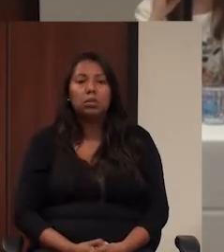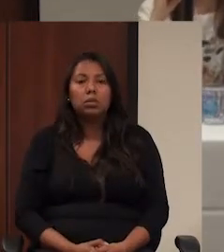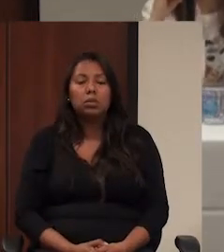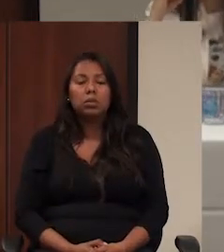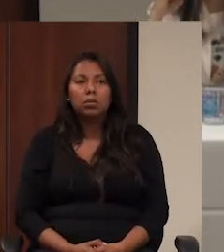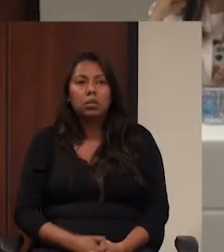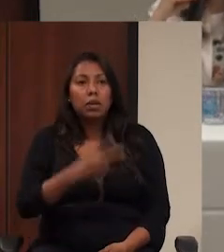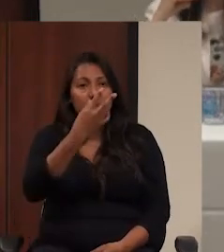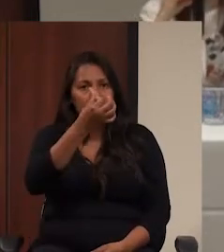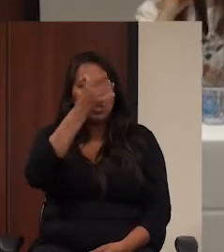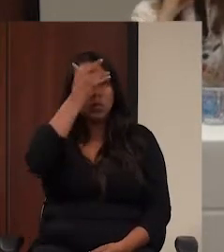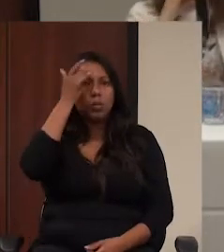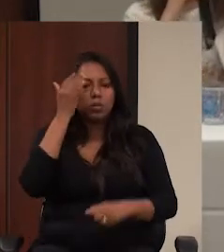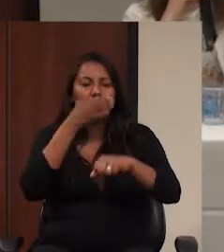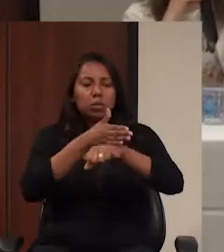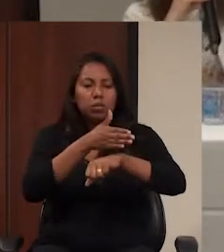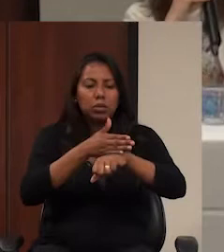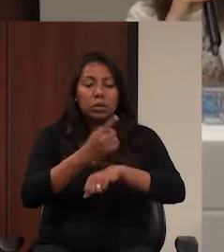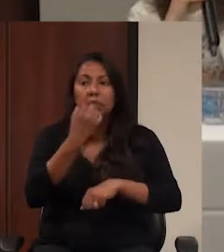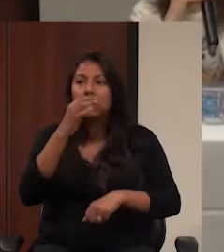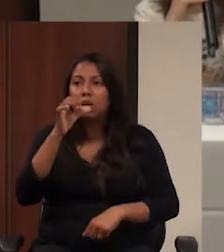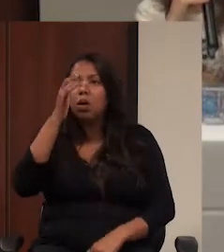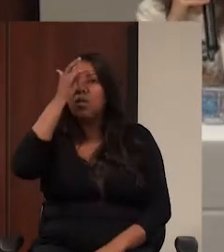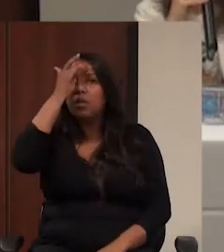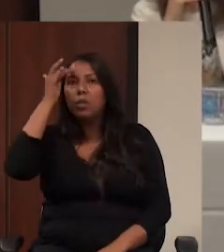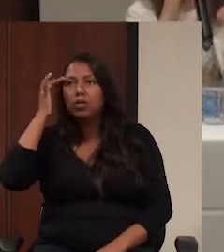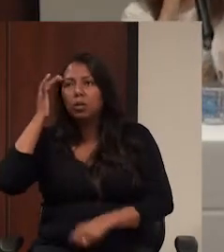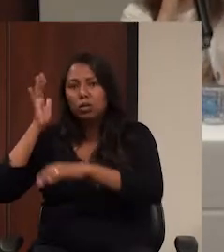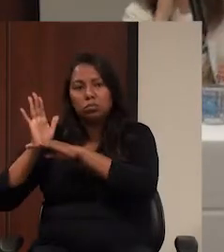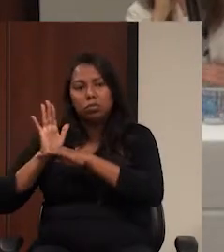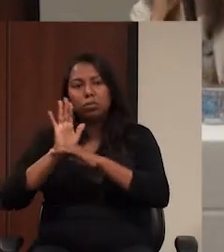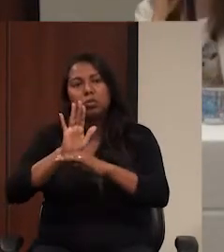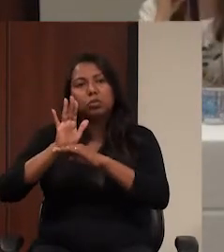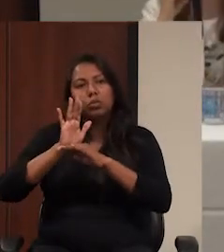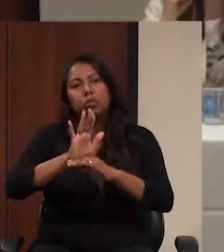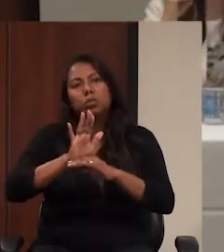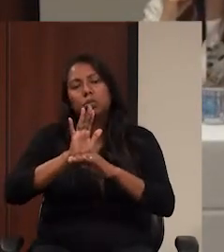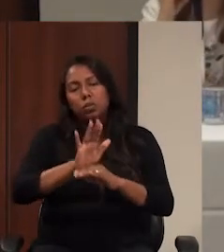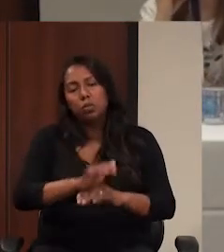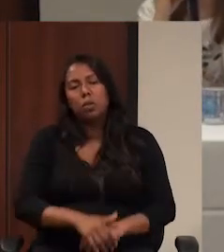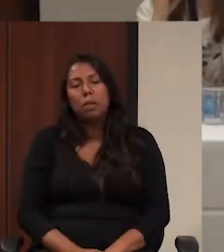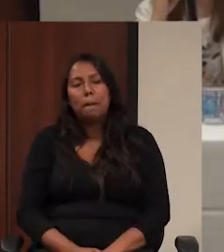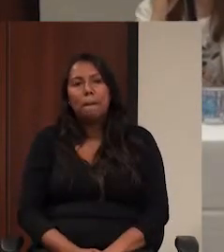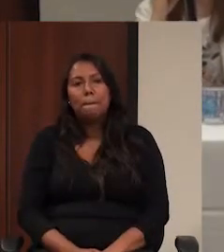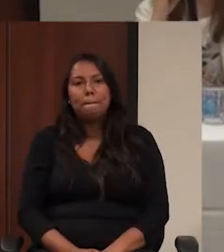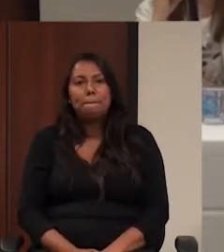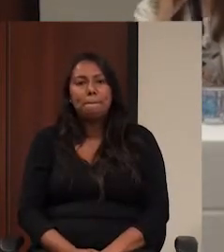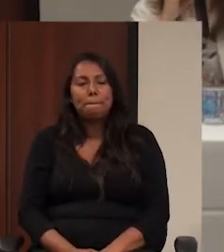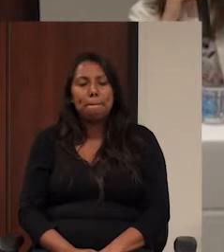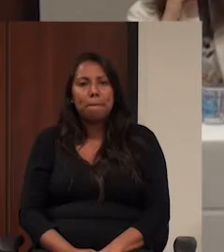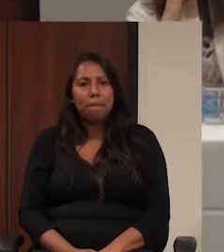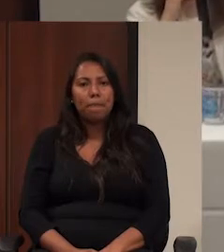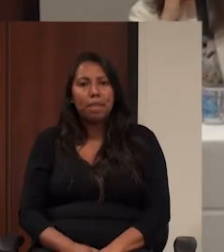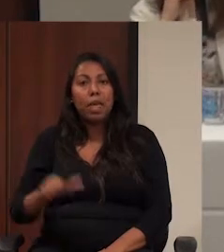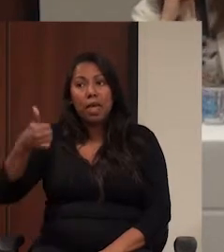Eles tiveram 26 participantes, foram 19 pessoas atuando como apoiadores desses 26 participantes, sendo que 10